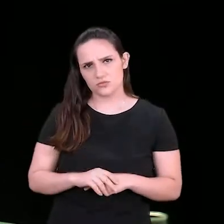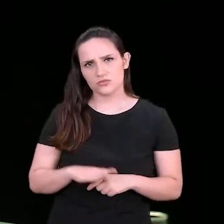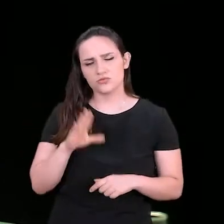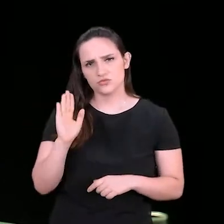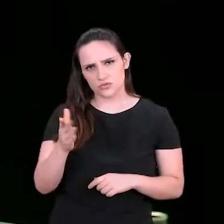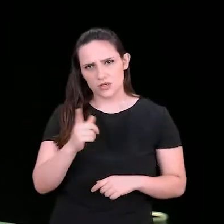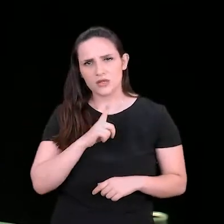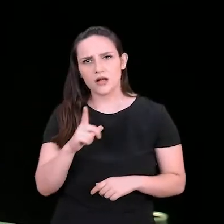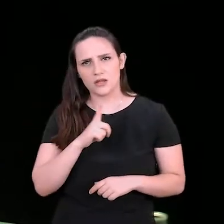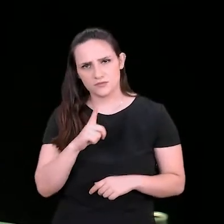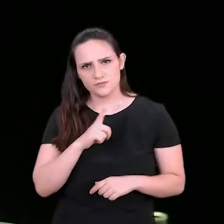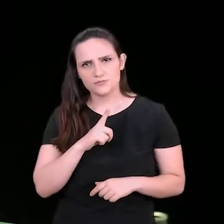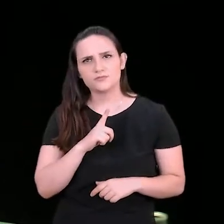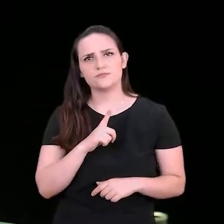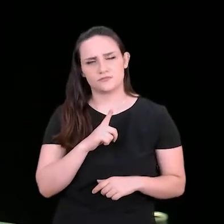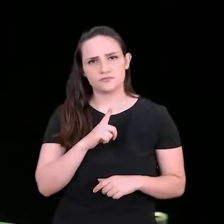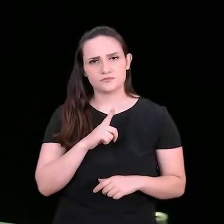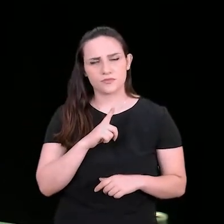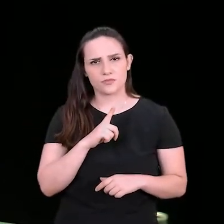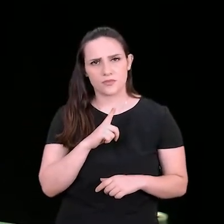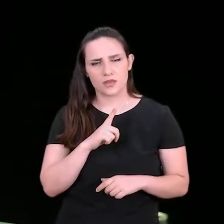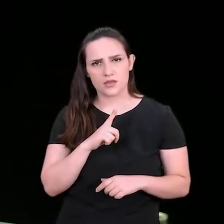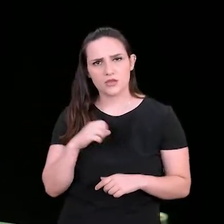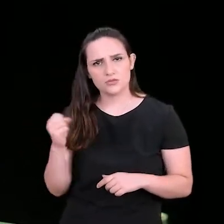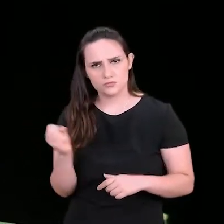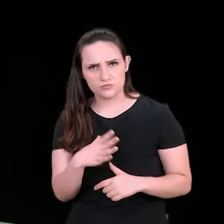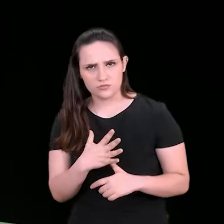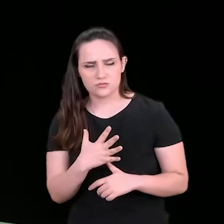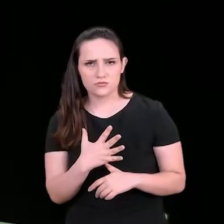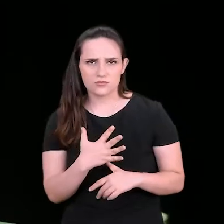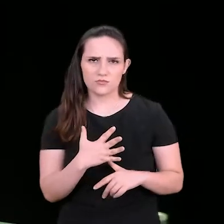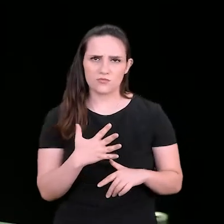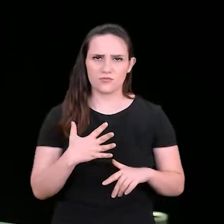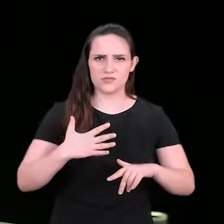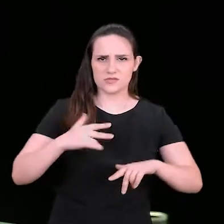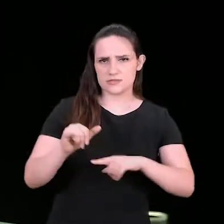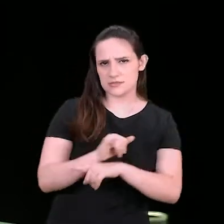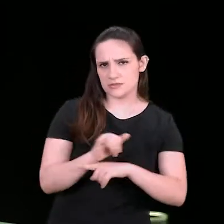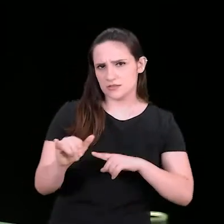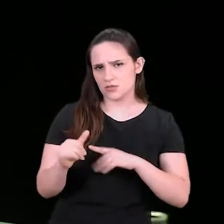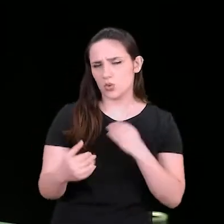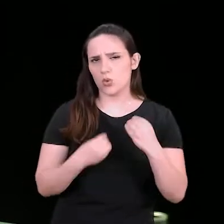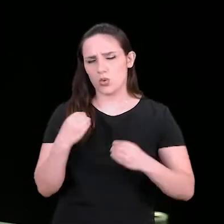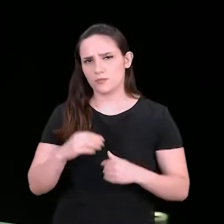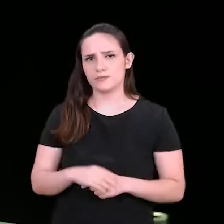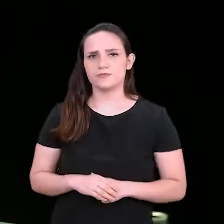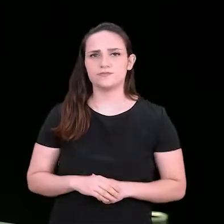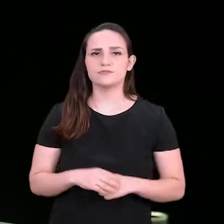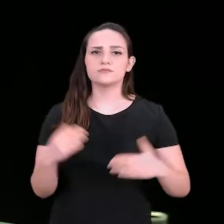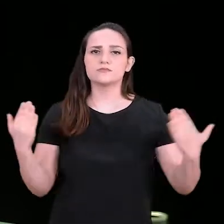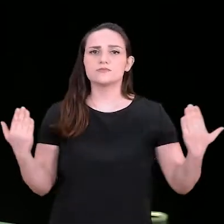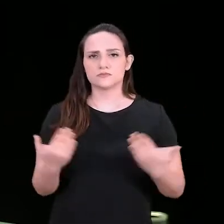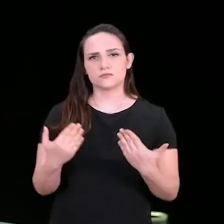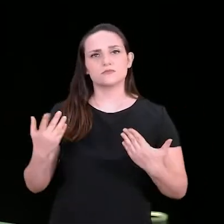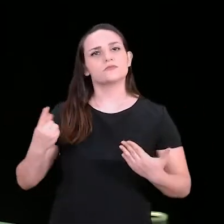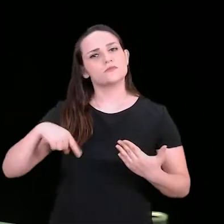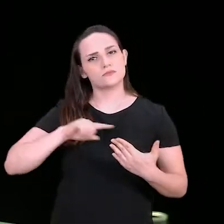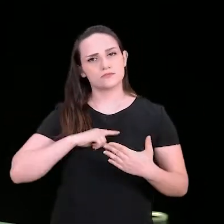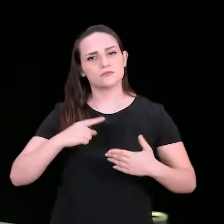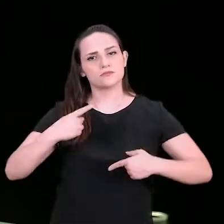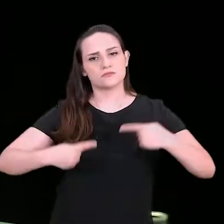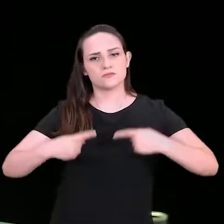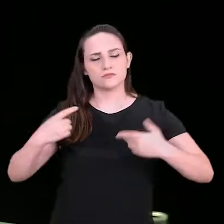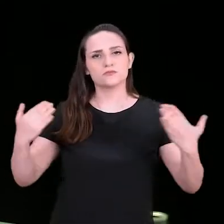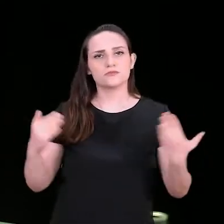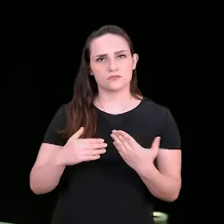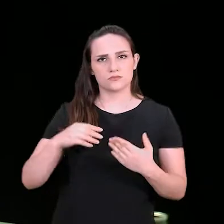que já existem práticas do mercado que tentam se adequar a esse novo comportamento do consumidor? O quão efetivas são elas? É o que